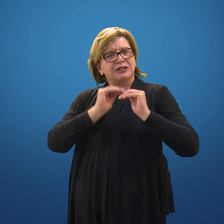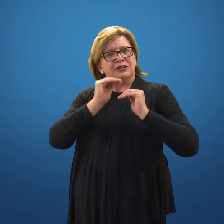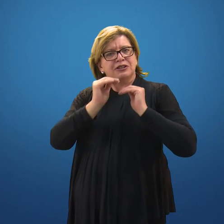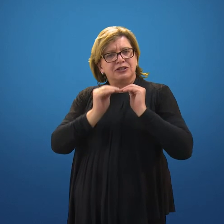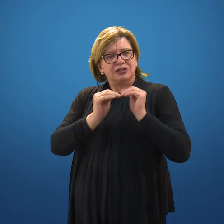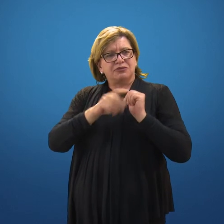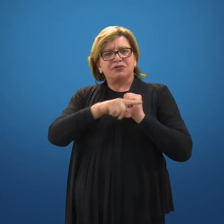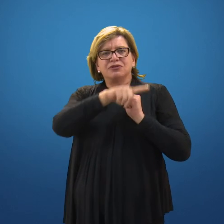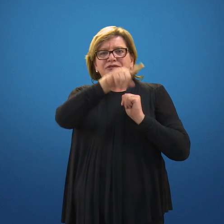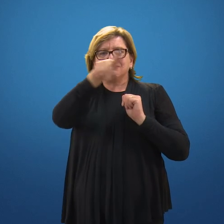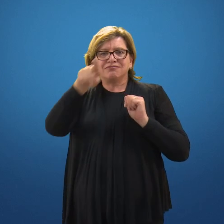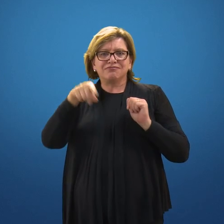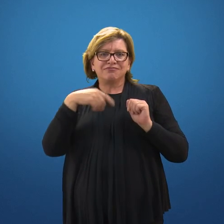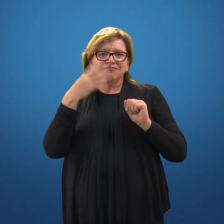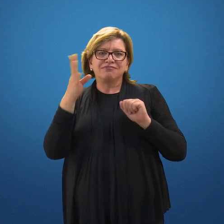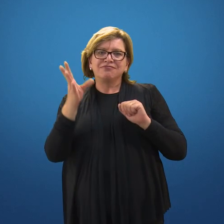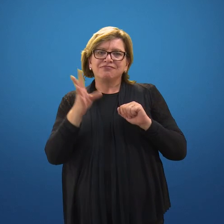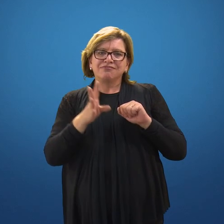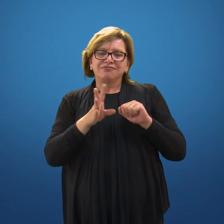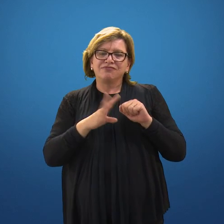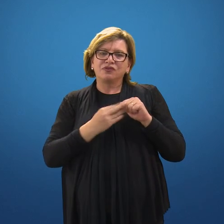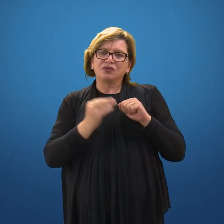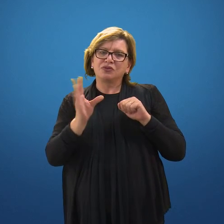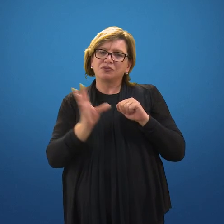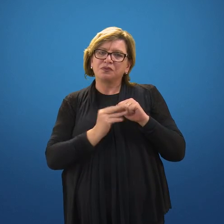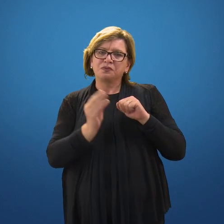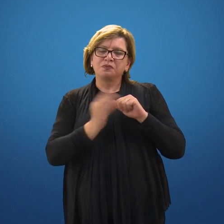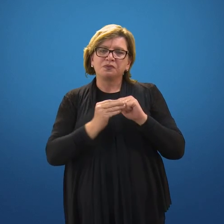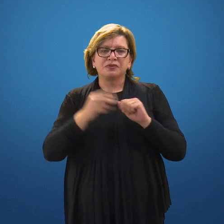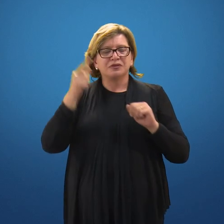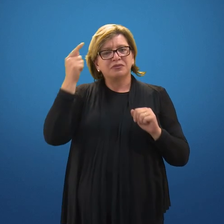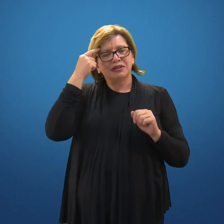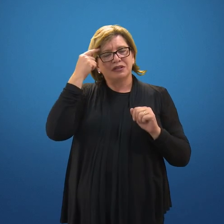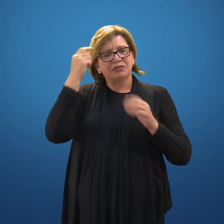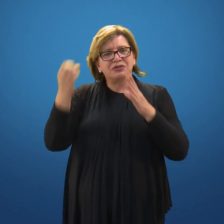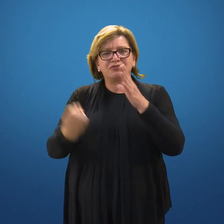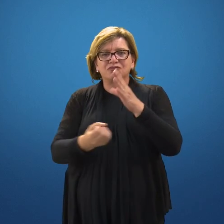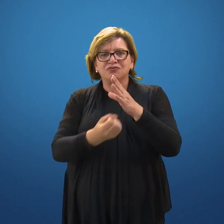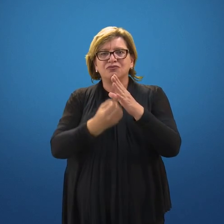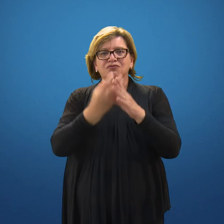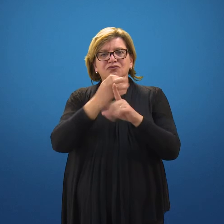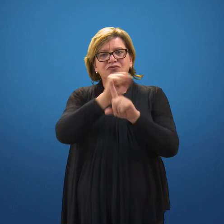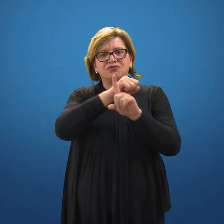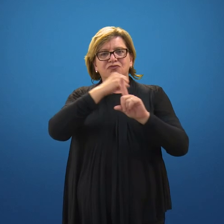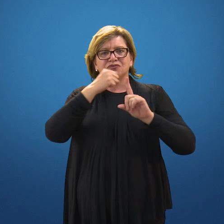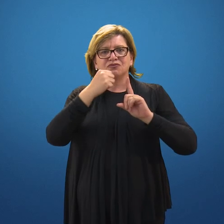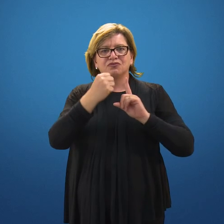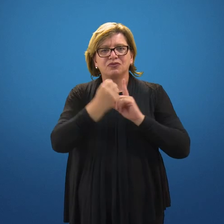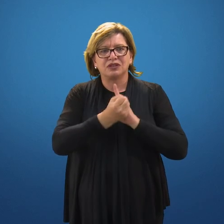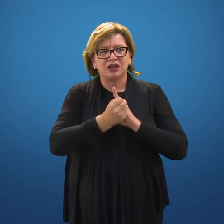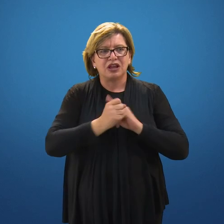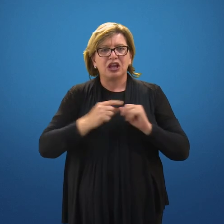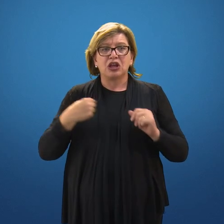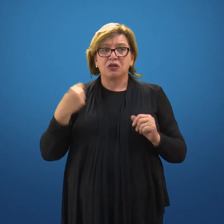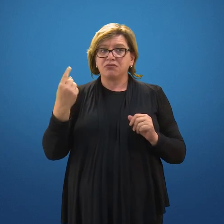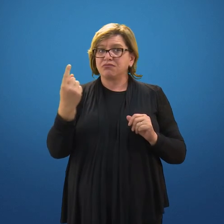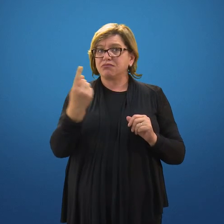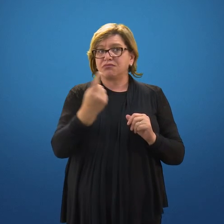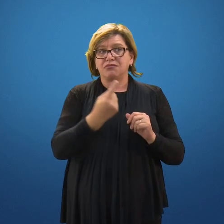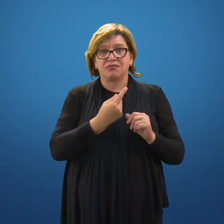desenvolvida para tomarmos conhecimento aí dos pressupostos que originaram a sociologia, né? Apesar da gente ainda não